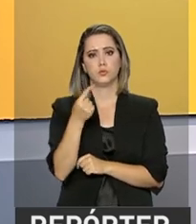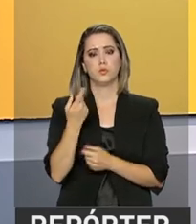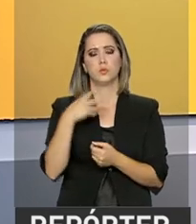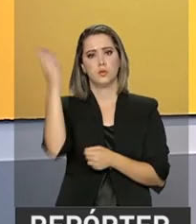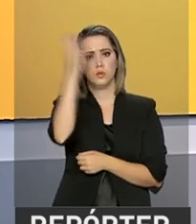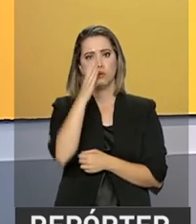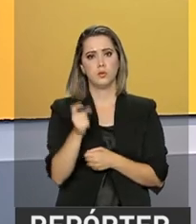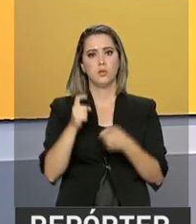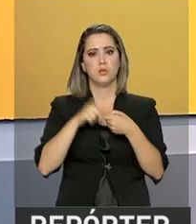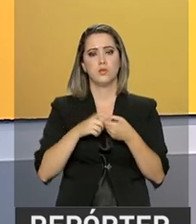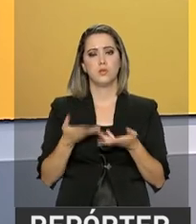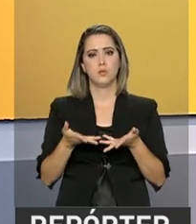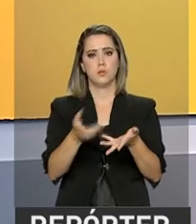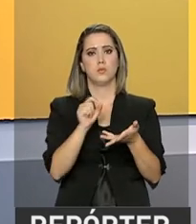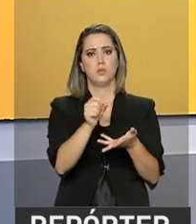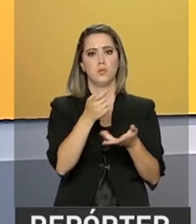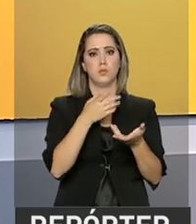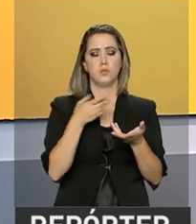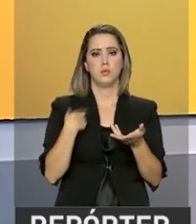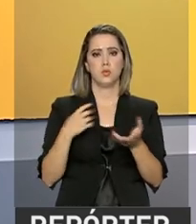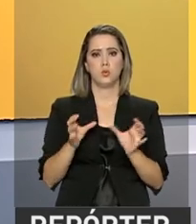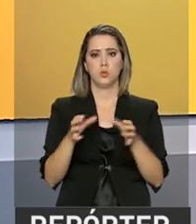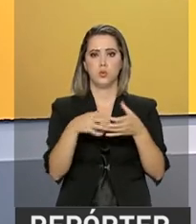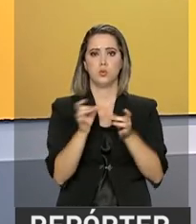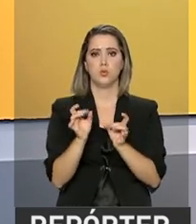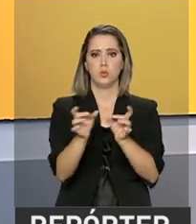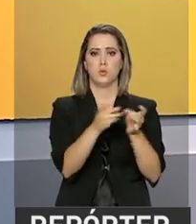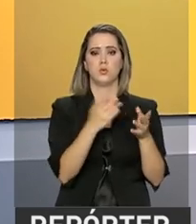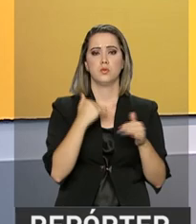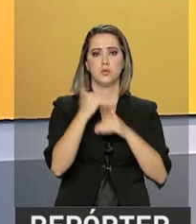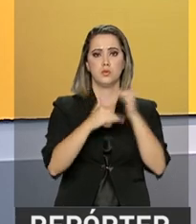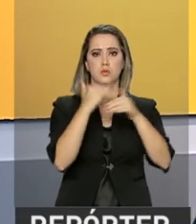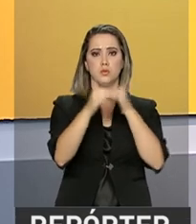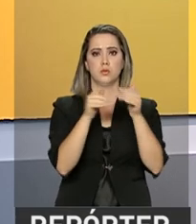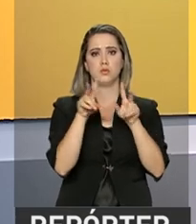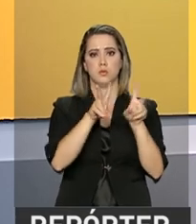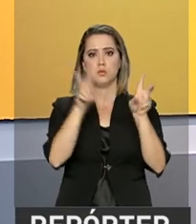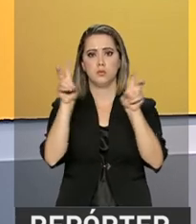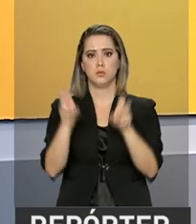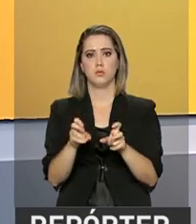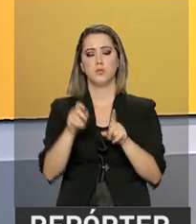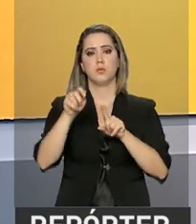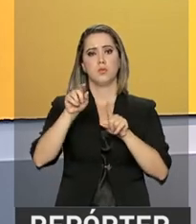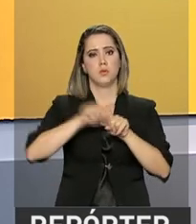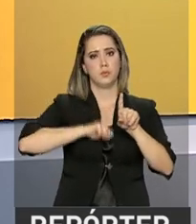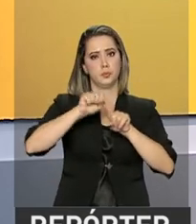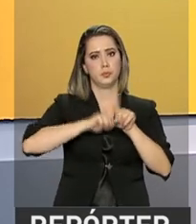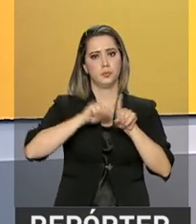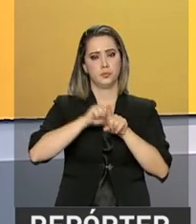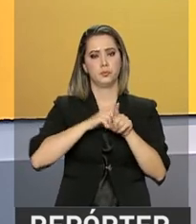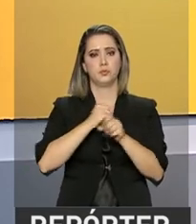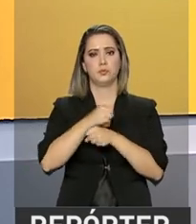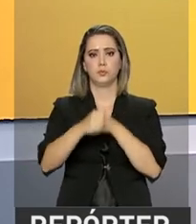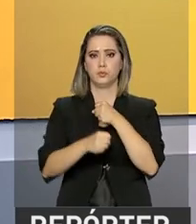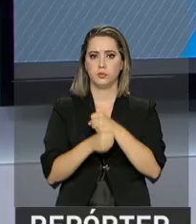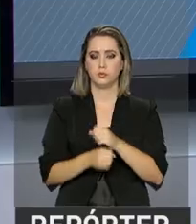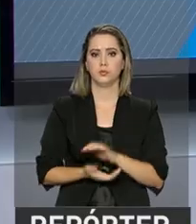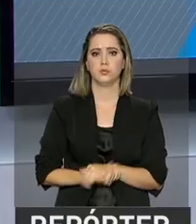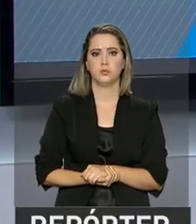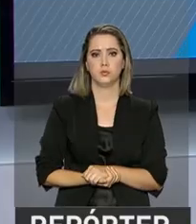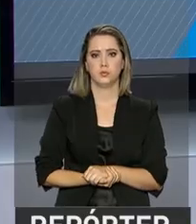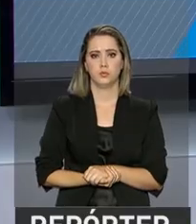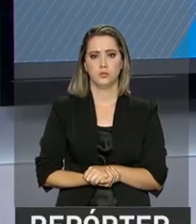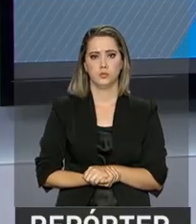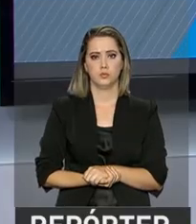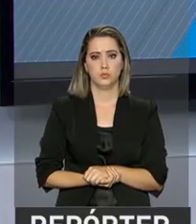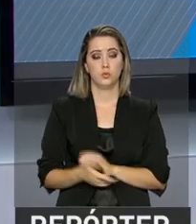Brasil faz parte dos mercados emergentes que mais cresceram em termos mensais em anos.